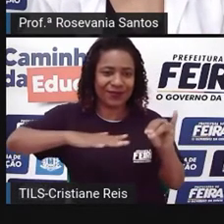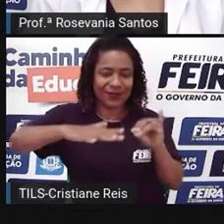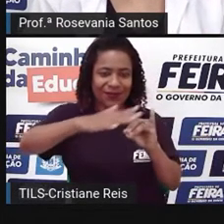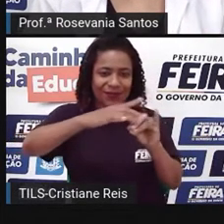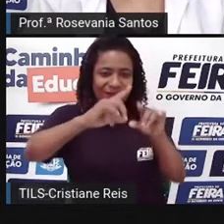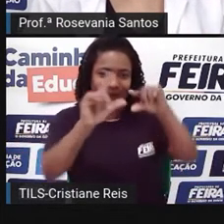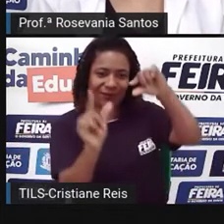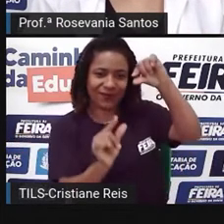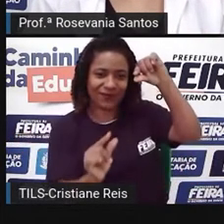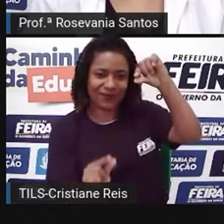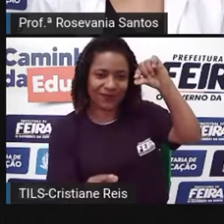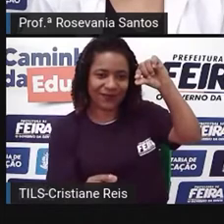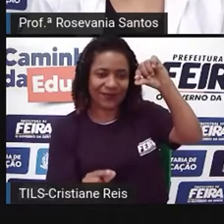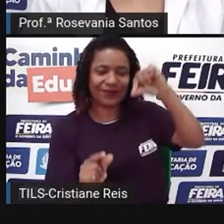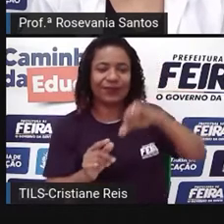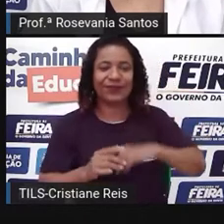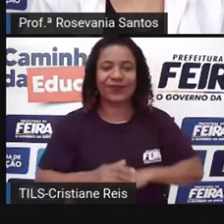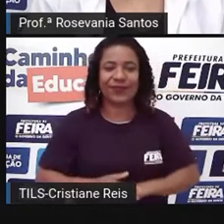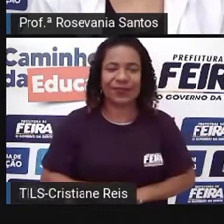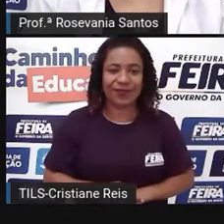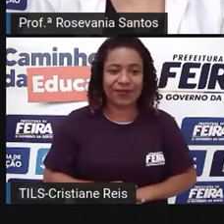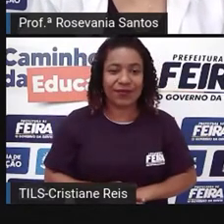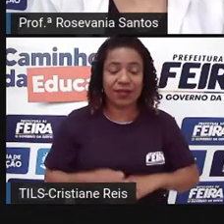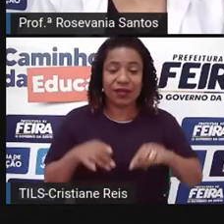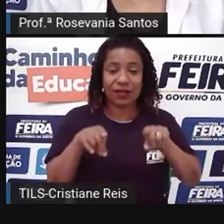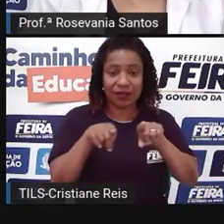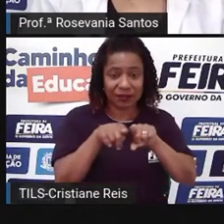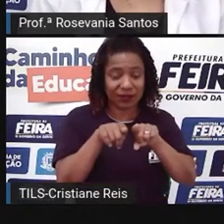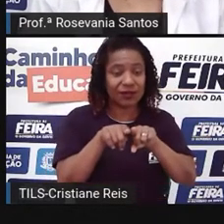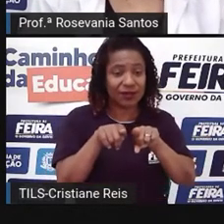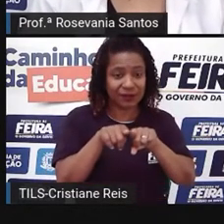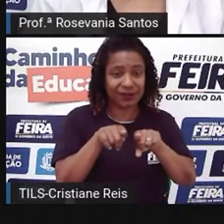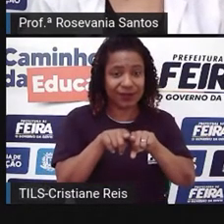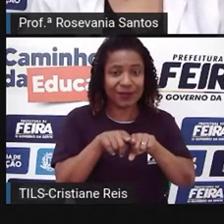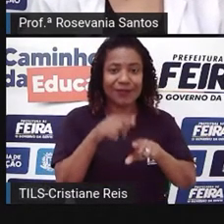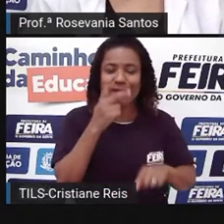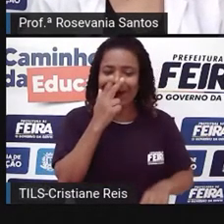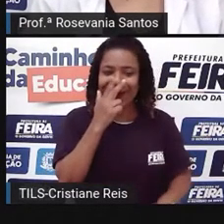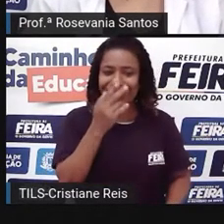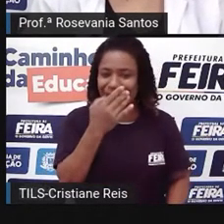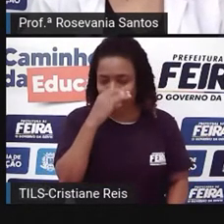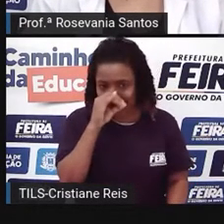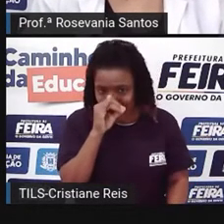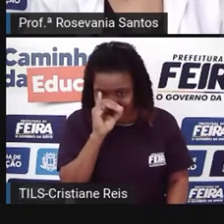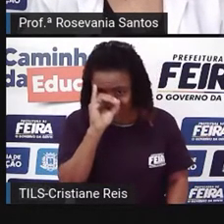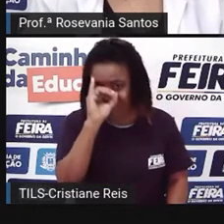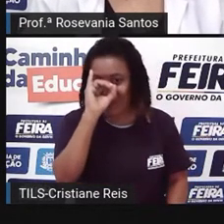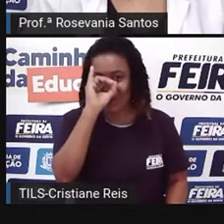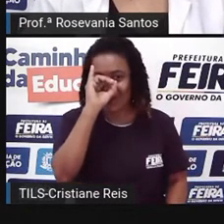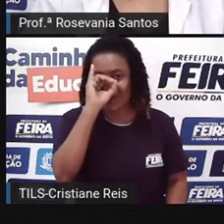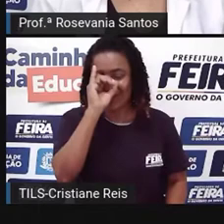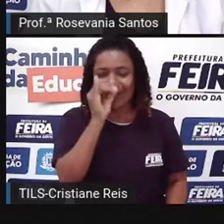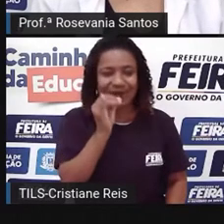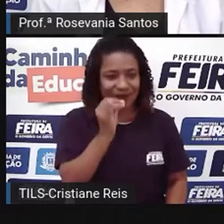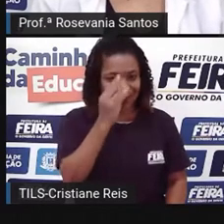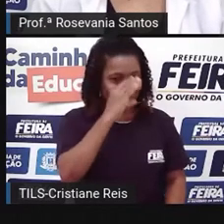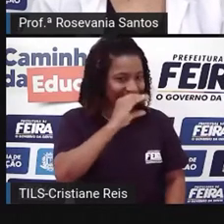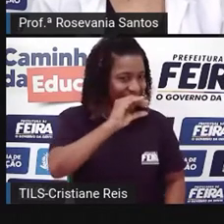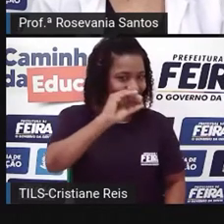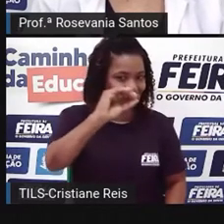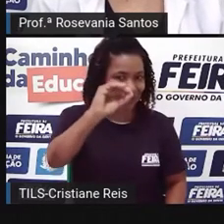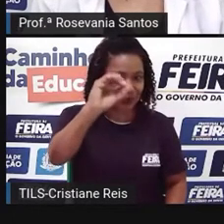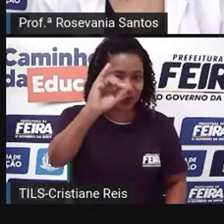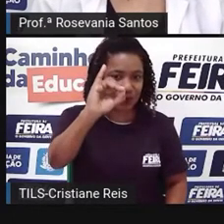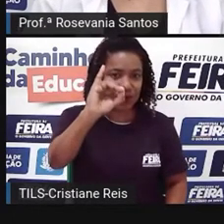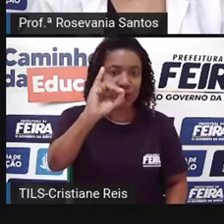né, protuberante. E o fato dele parecer com o chifre do rinoceronte, como eu já falei, né, fala isso aí. Então, eu tenho o planalto, né,